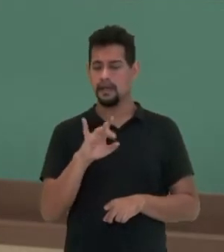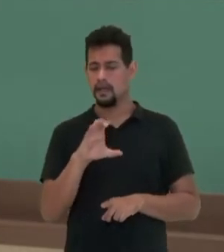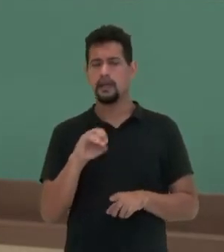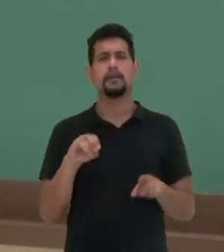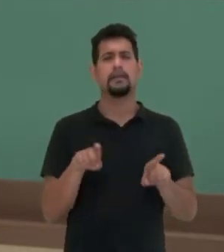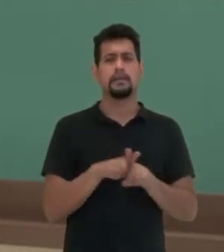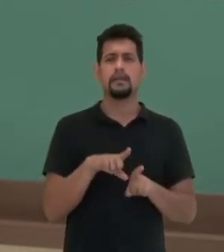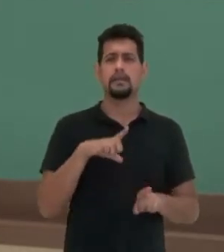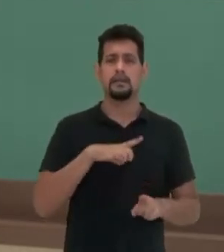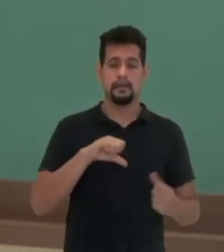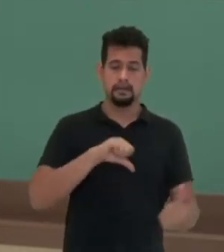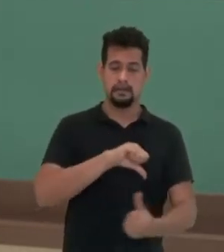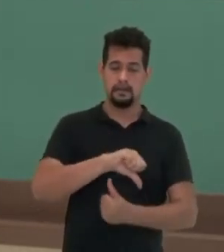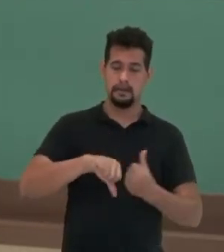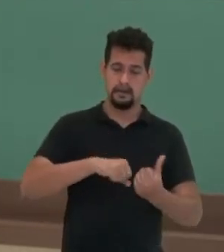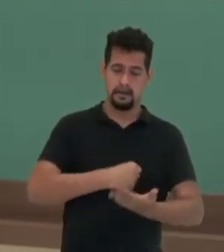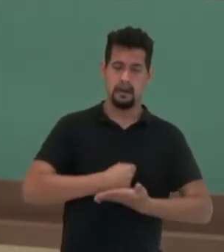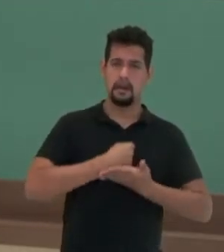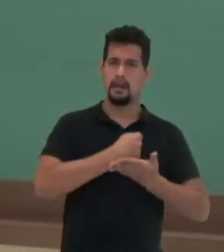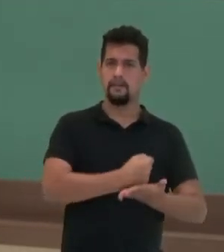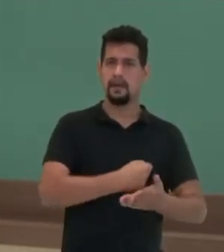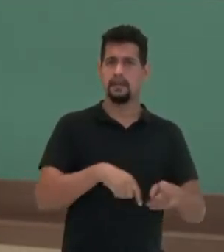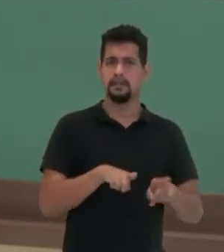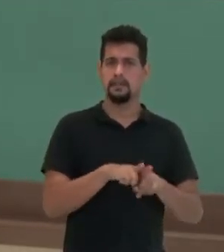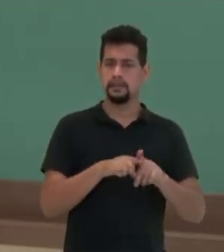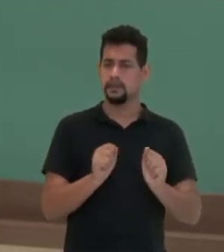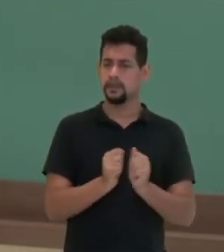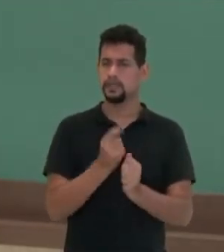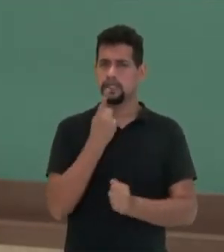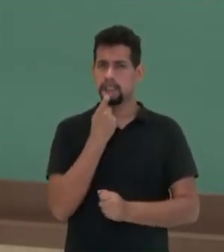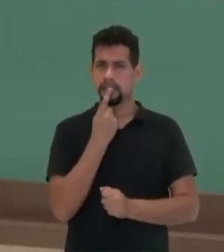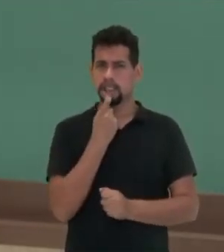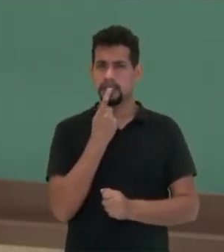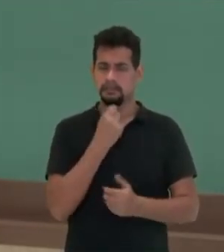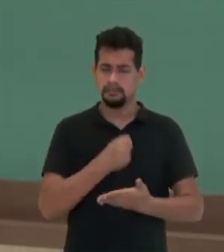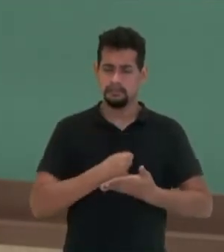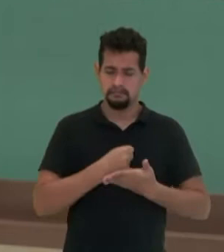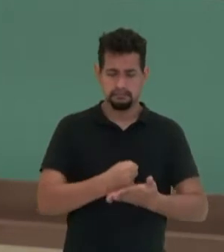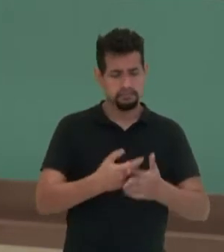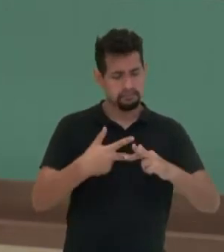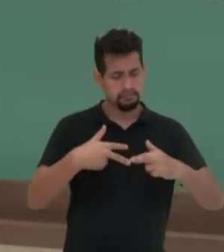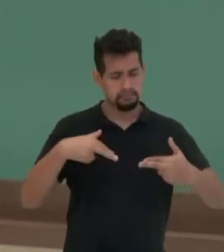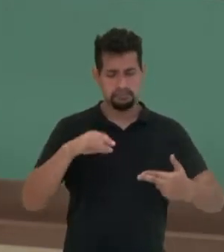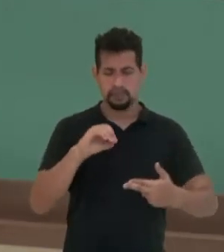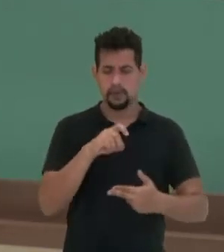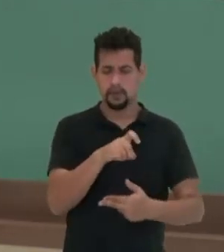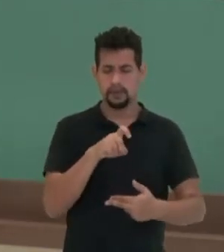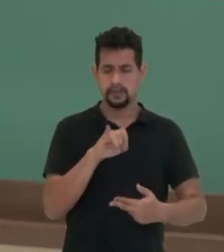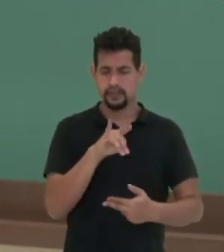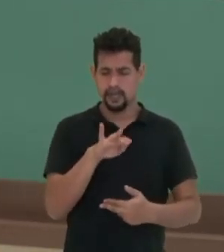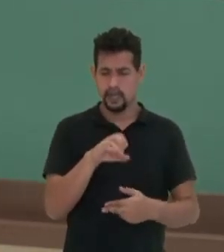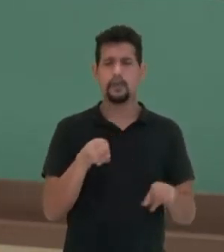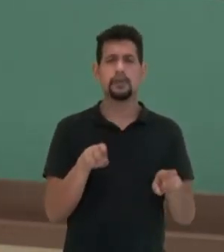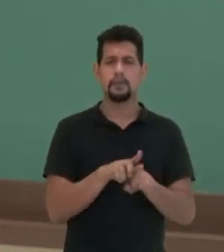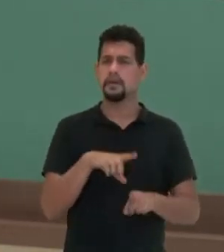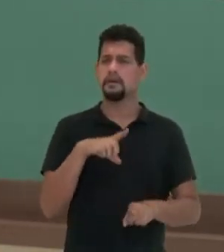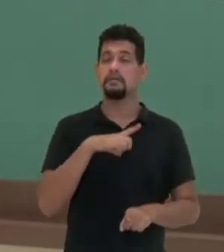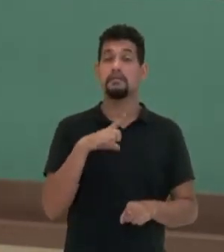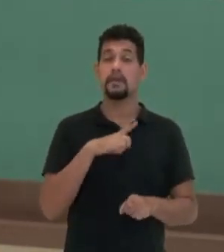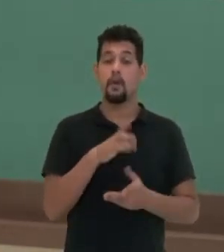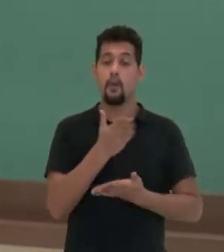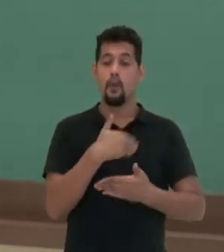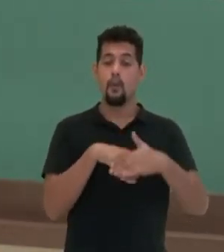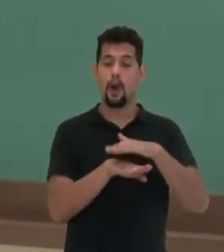tem uma função de transporte, né? O tecido conjuntivo sanguíneo vai transportar nutrientes, oxigênio. Ele tem a função de